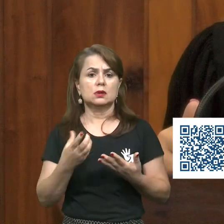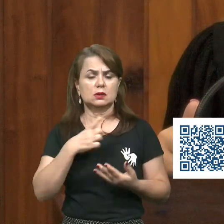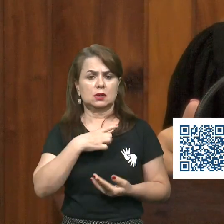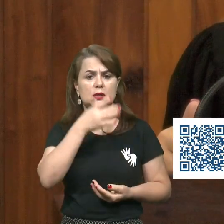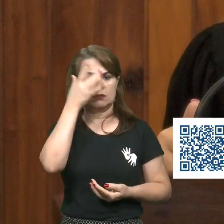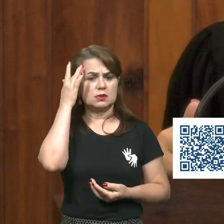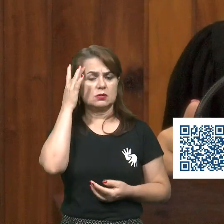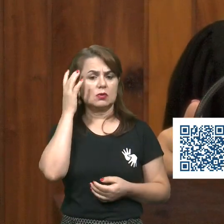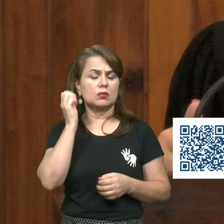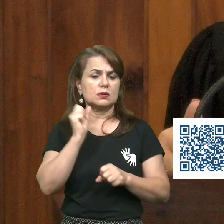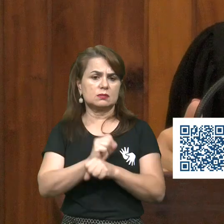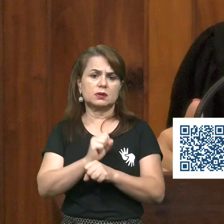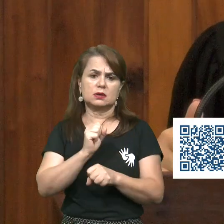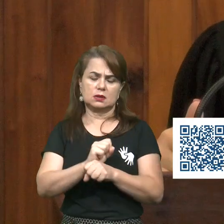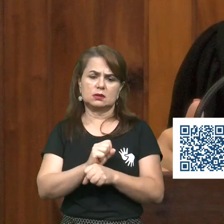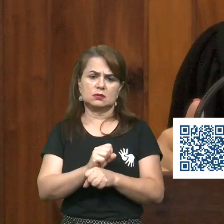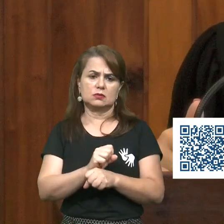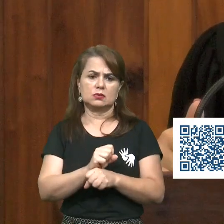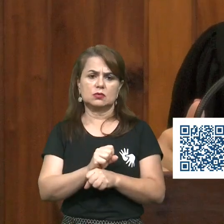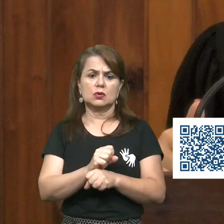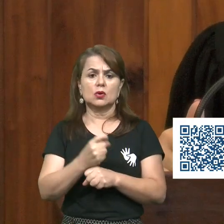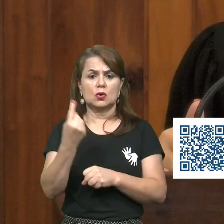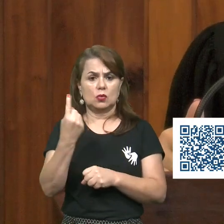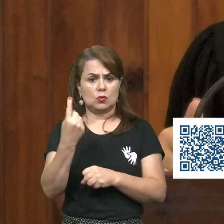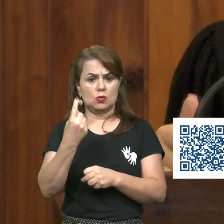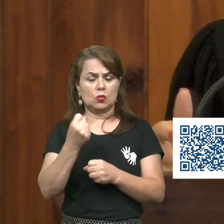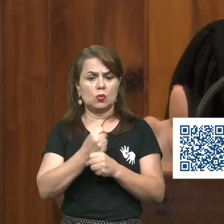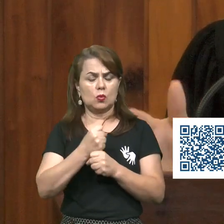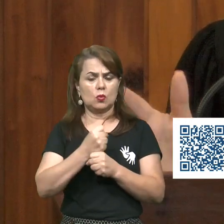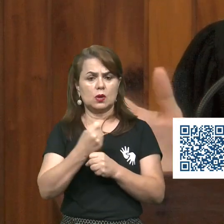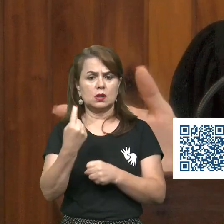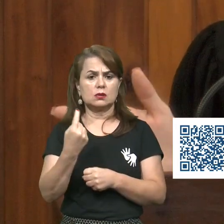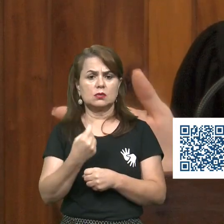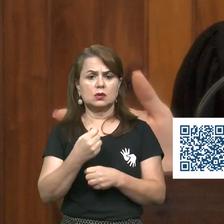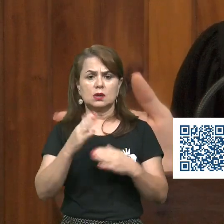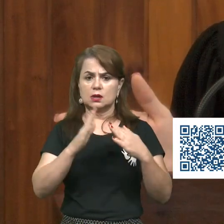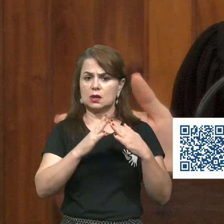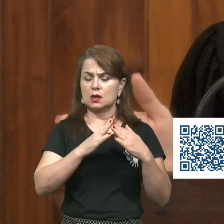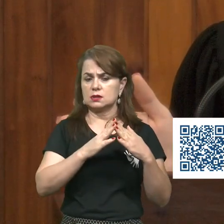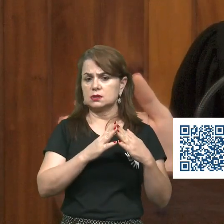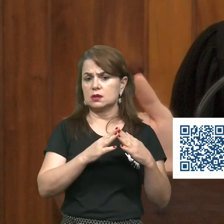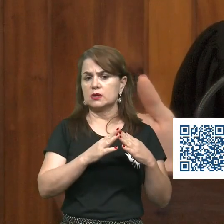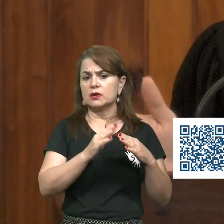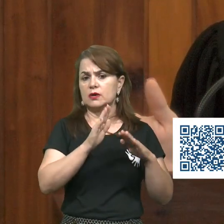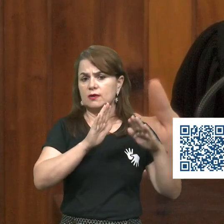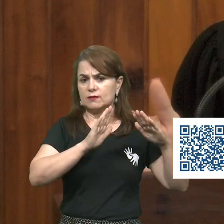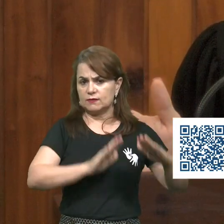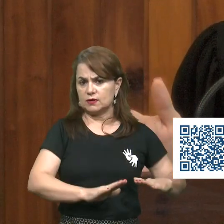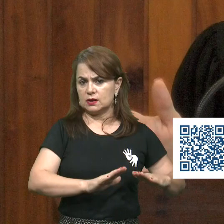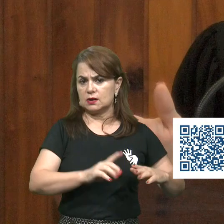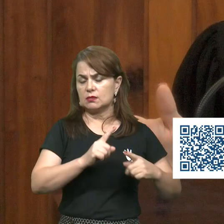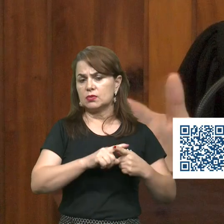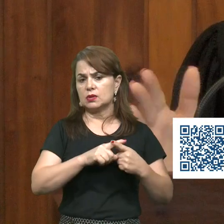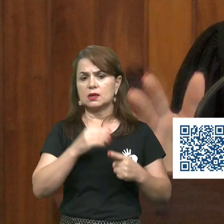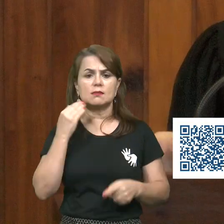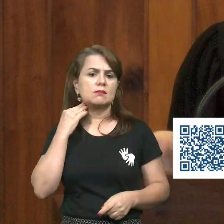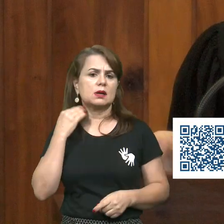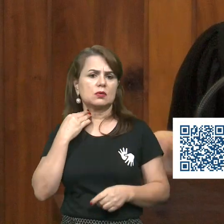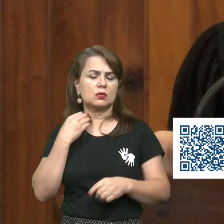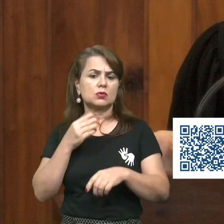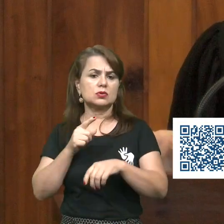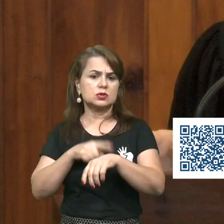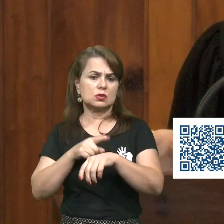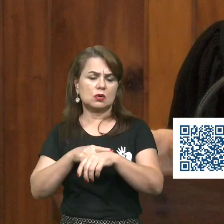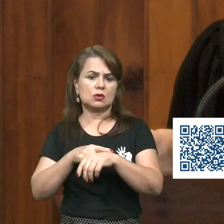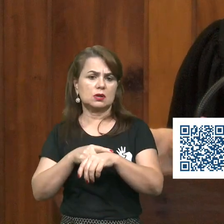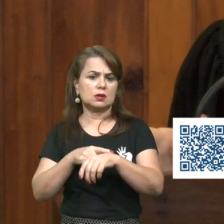se aposentar mais de um ano, às vezes, em casa porque não vai receber esse banco de horas. Então, é um banco de horas perigoso, é um